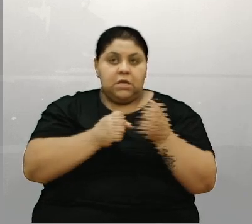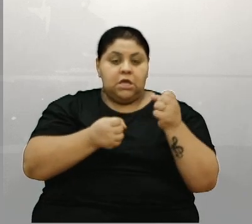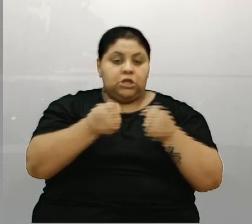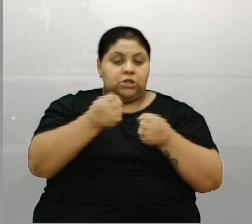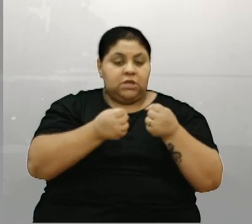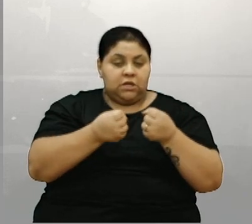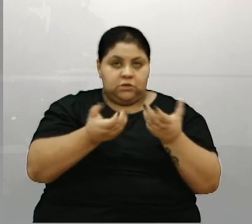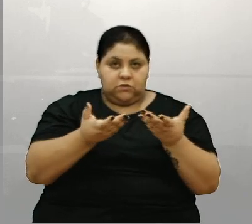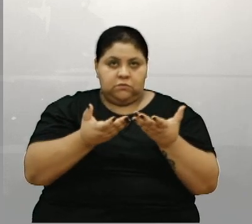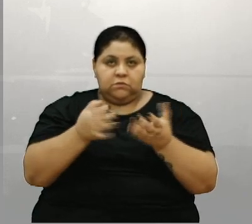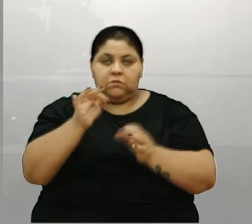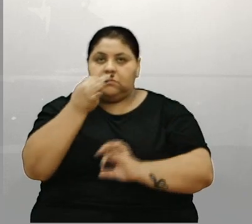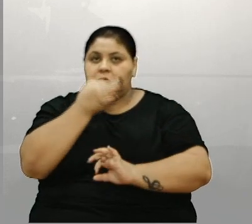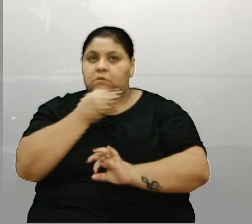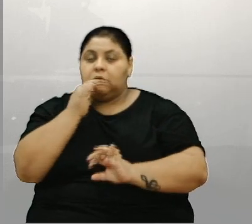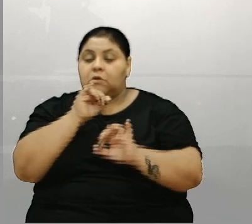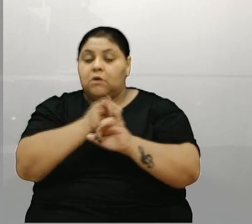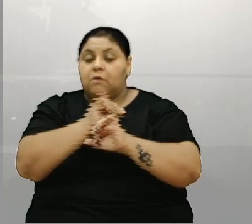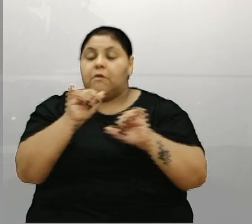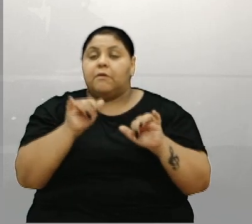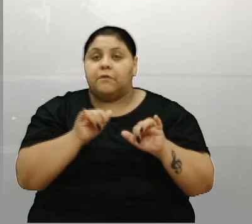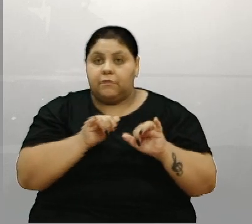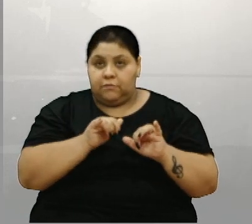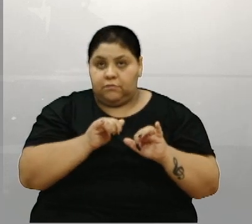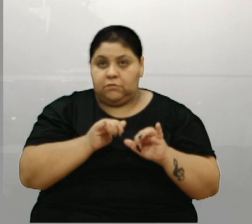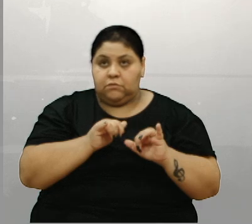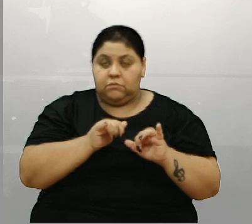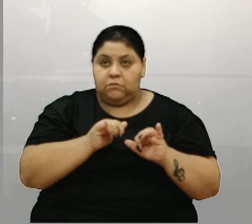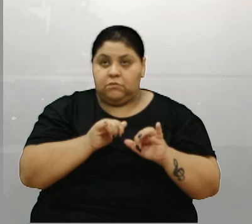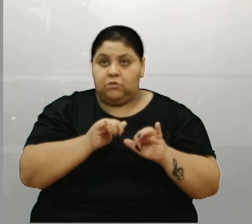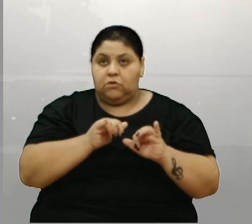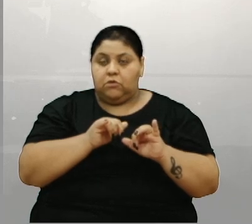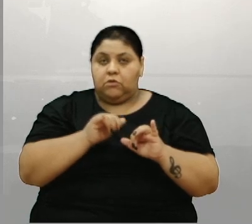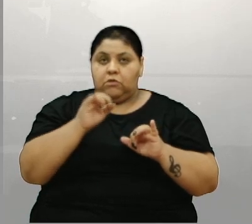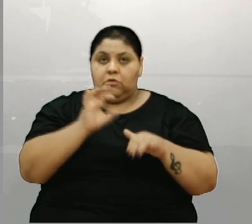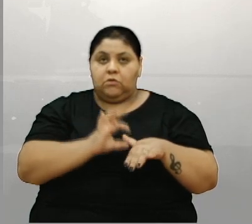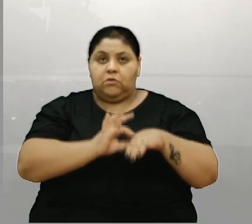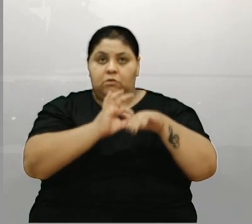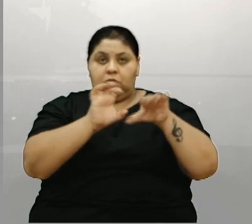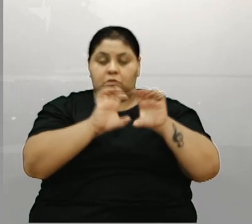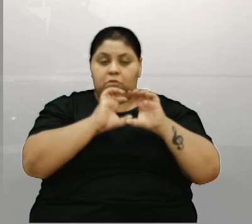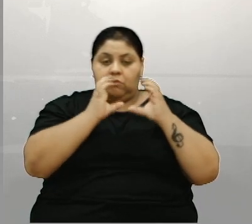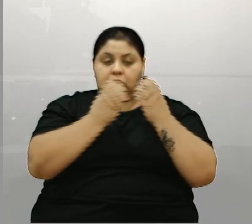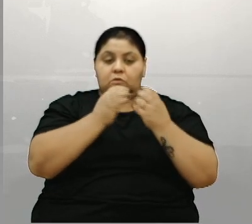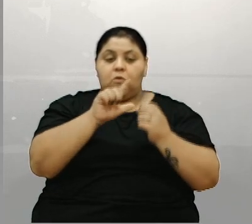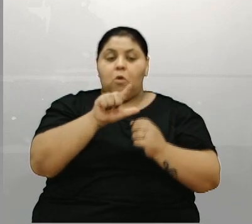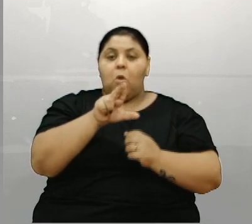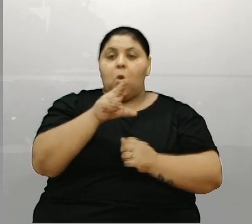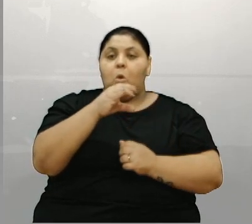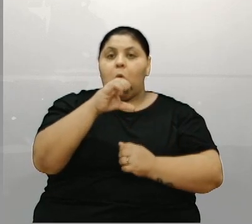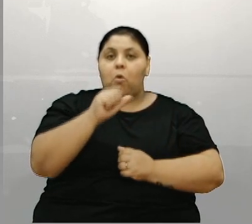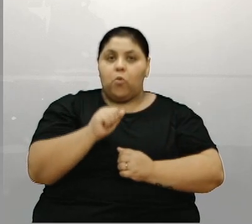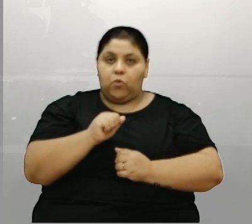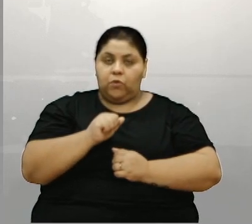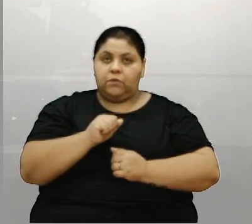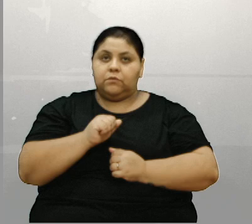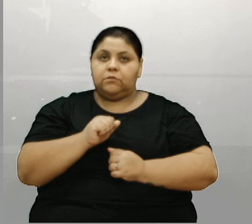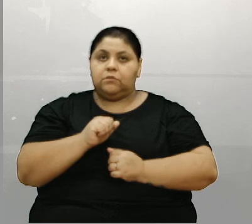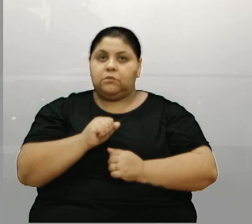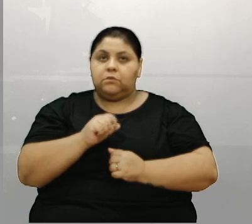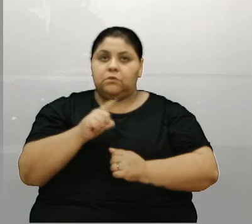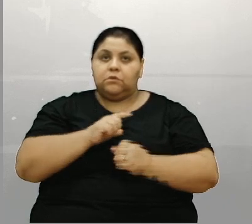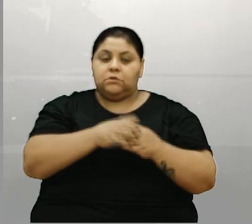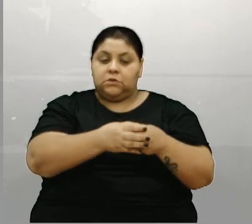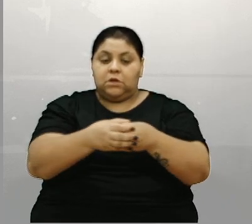e comuniquei a uma das lideranças lá da comunidade, a Lúcia Ribas, tem grupo lá